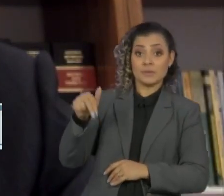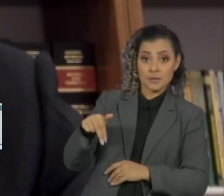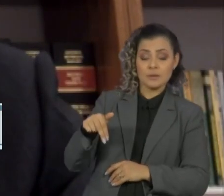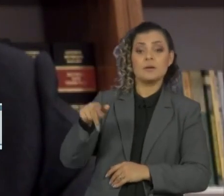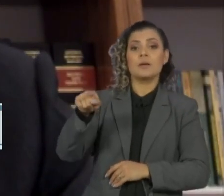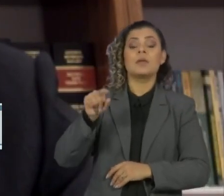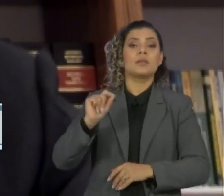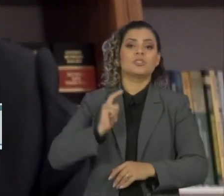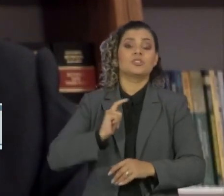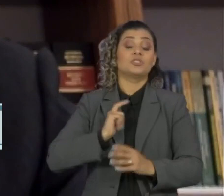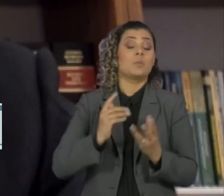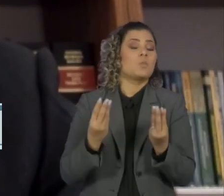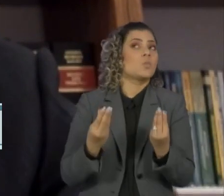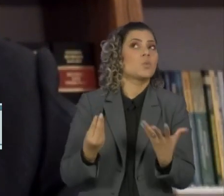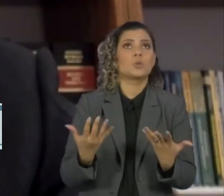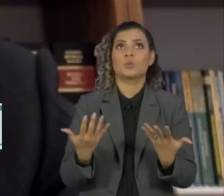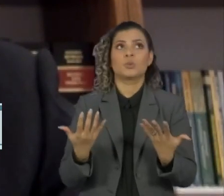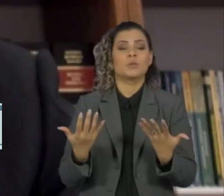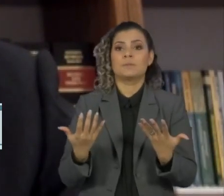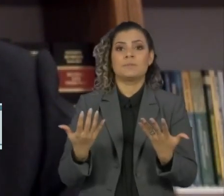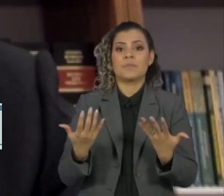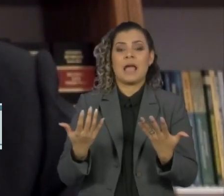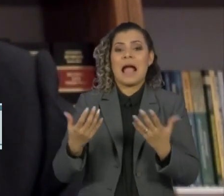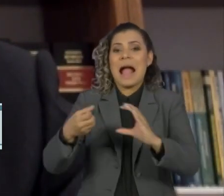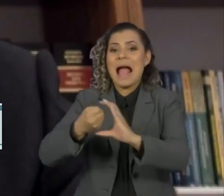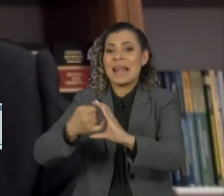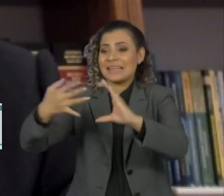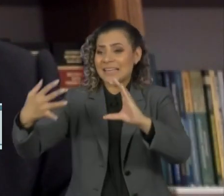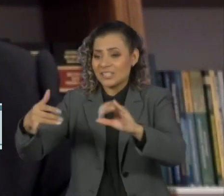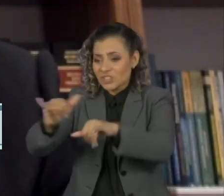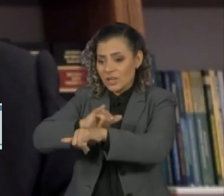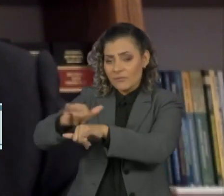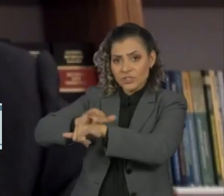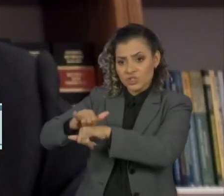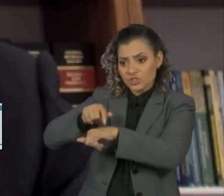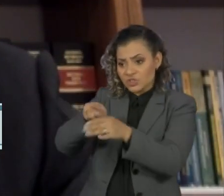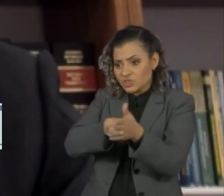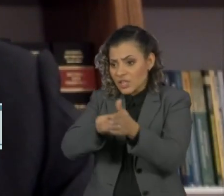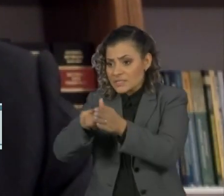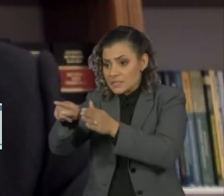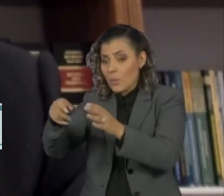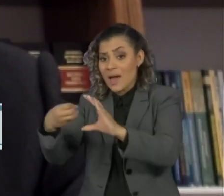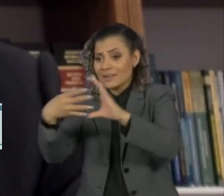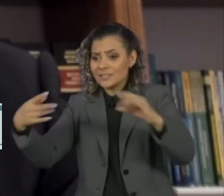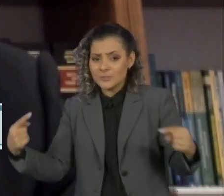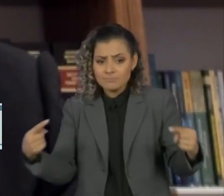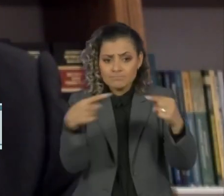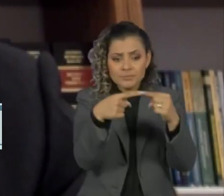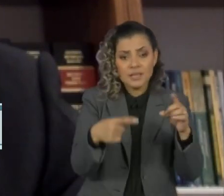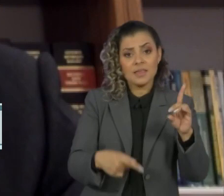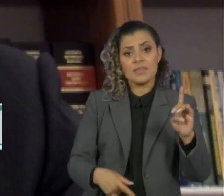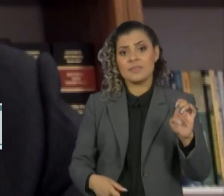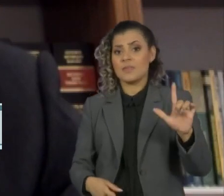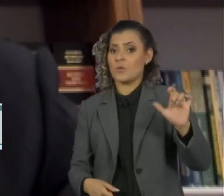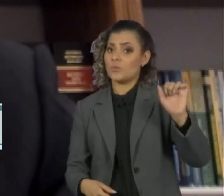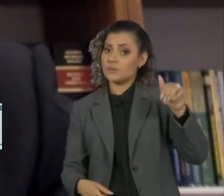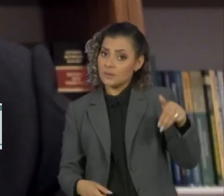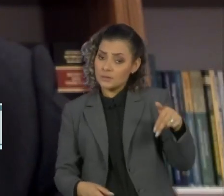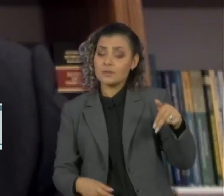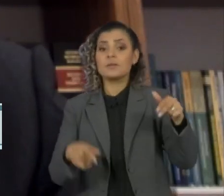para si muito a personificar este combate à corrupção, inclusive com